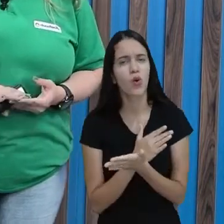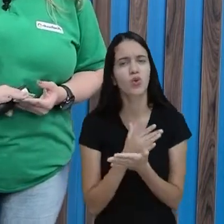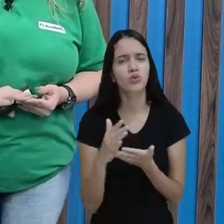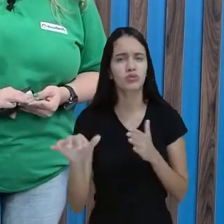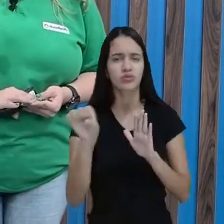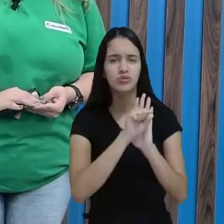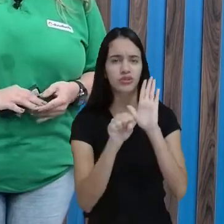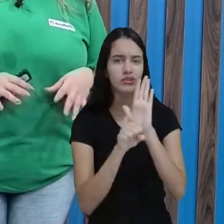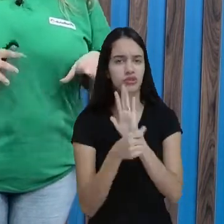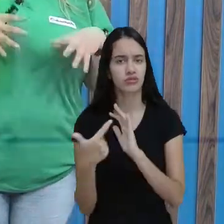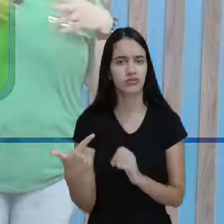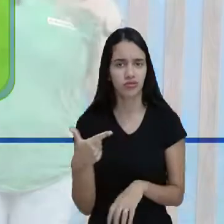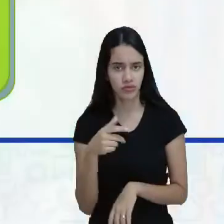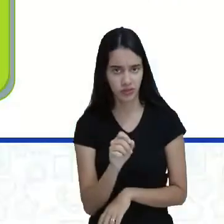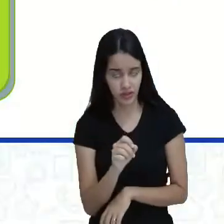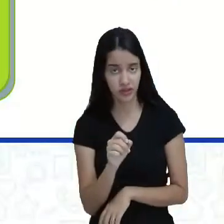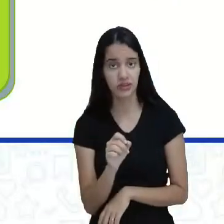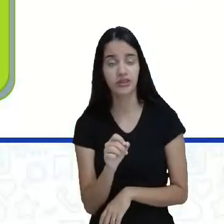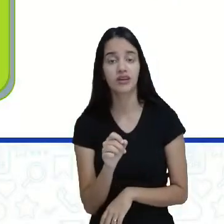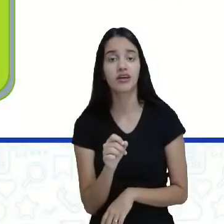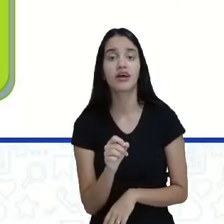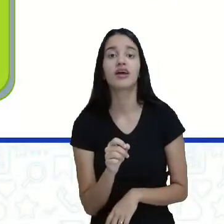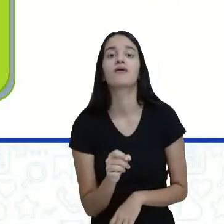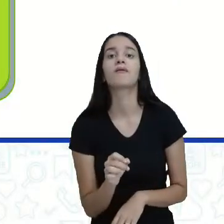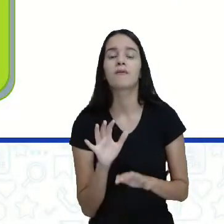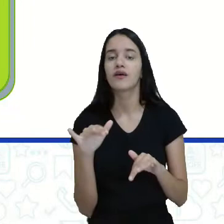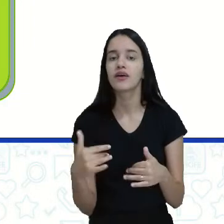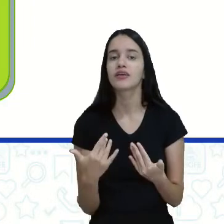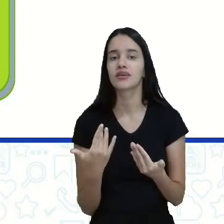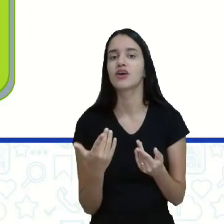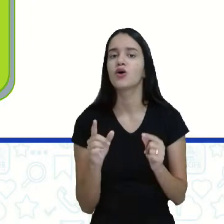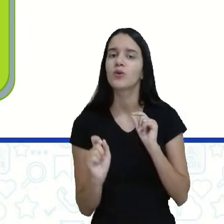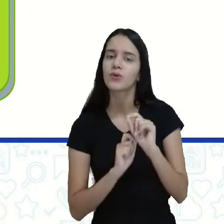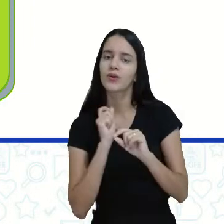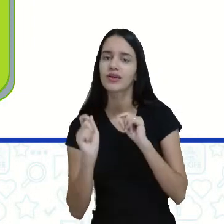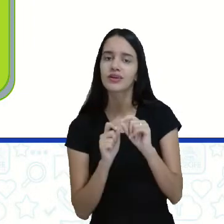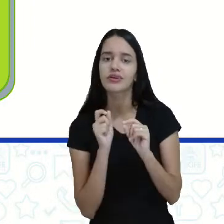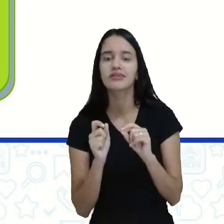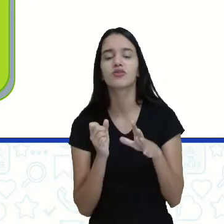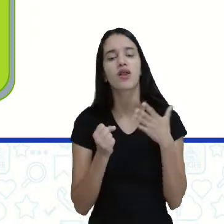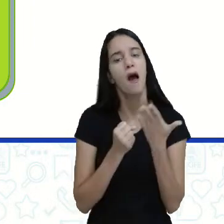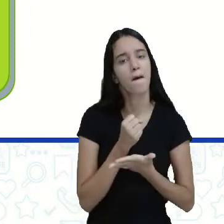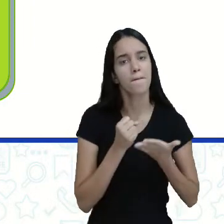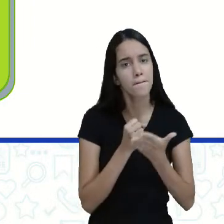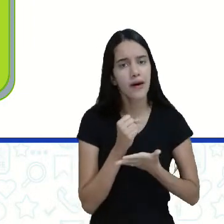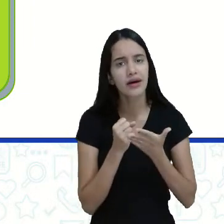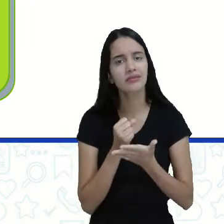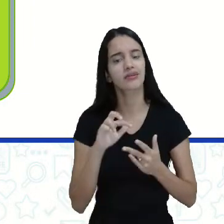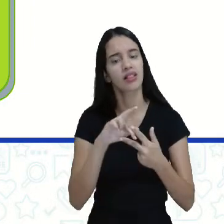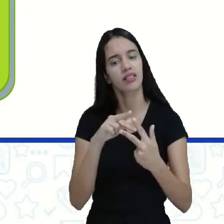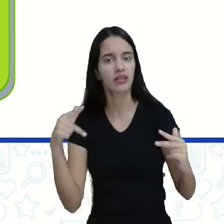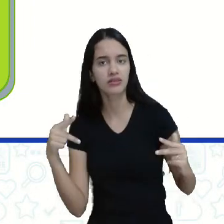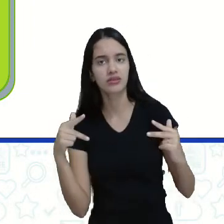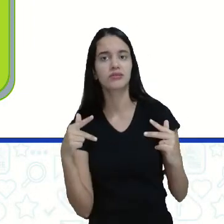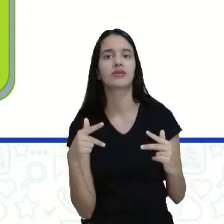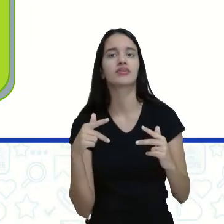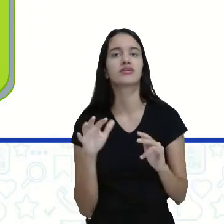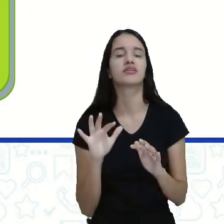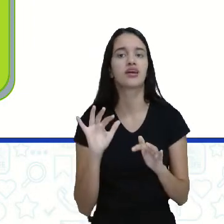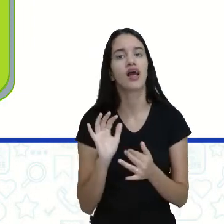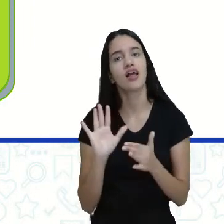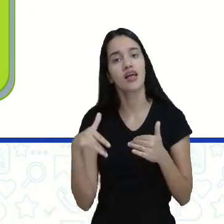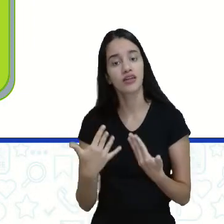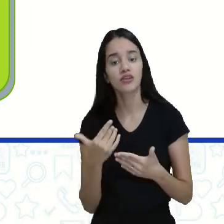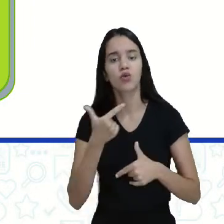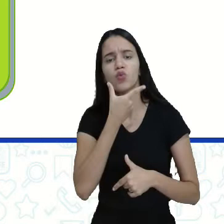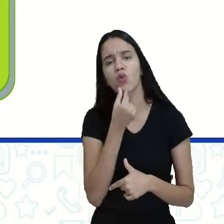do século XX, veio Mendel e trazendo toda essa base aí da genética, né? Então, os trabalhos de